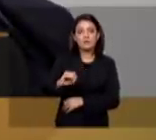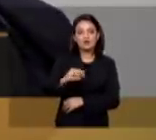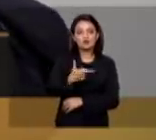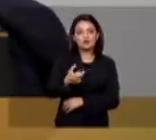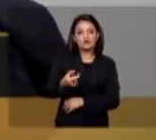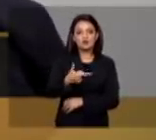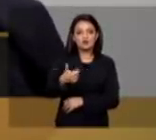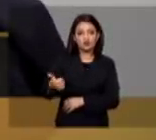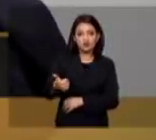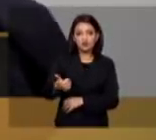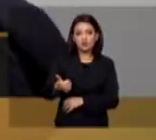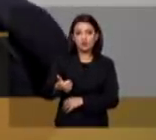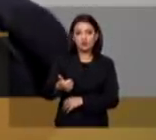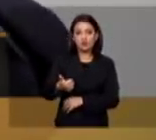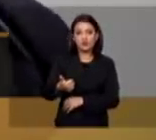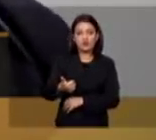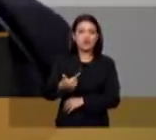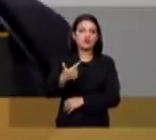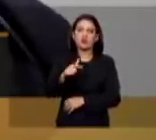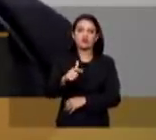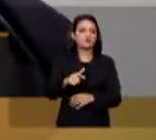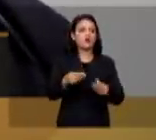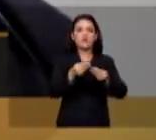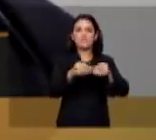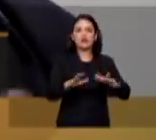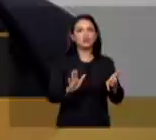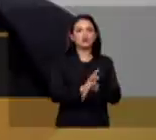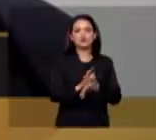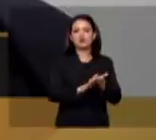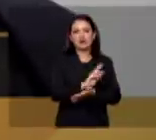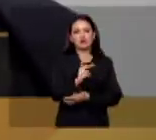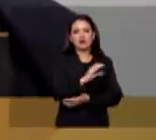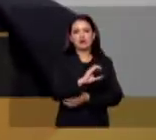8/3/2021, não acarretou a prejudicialidade do habeas corpus